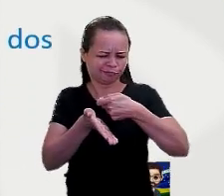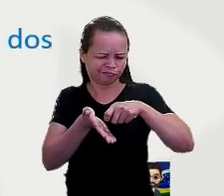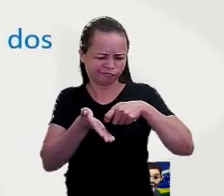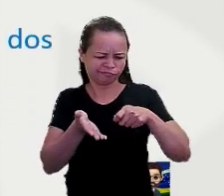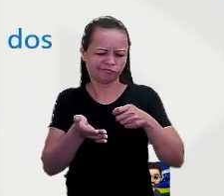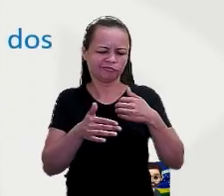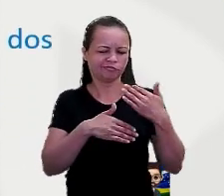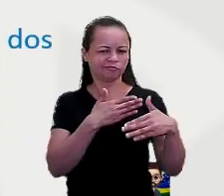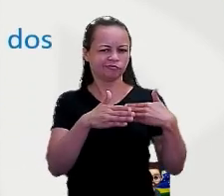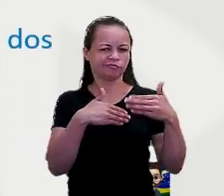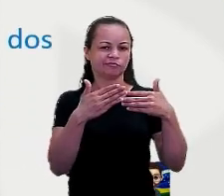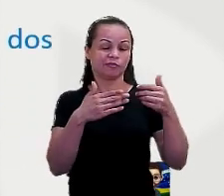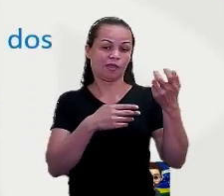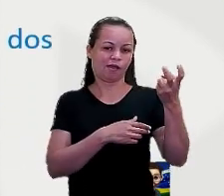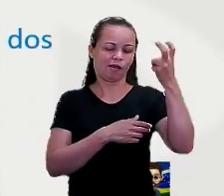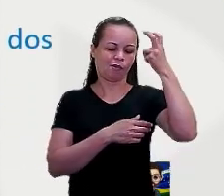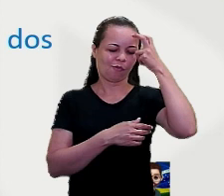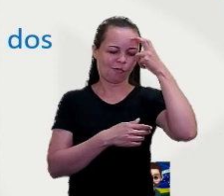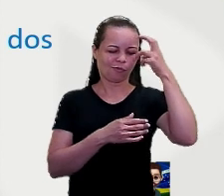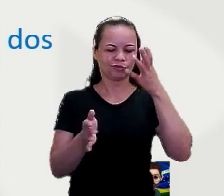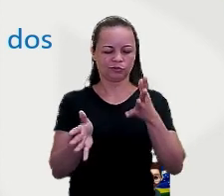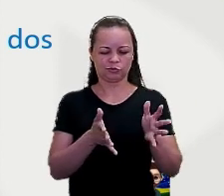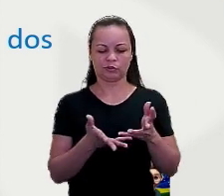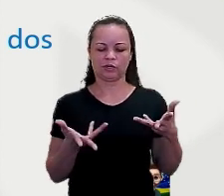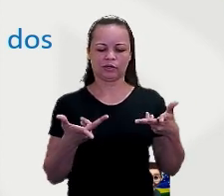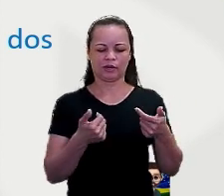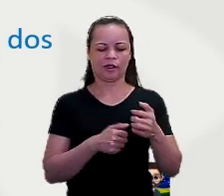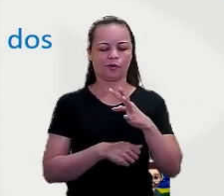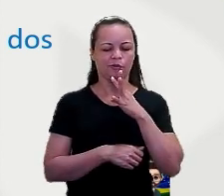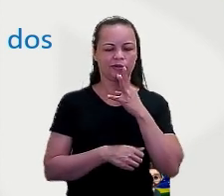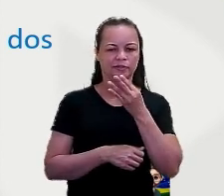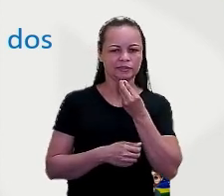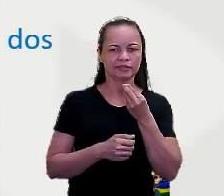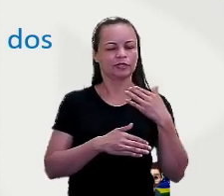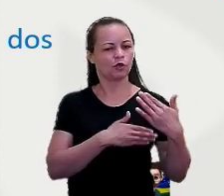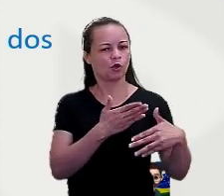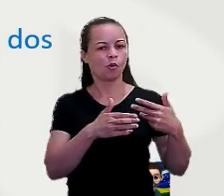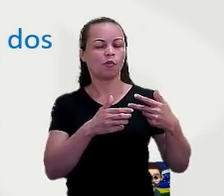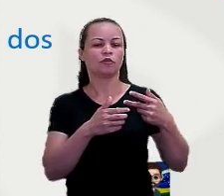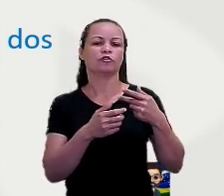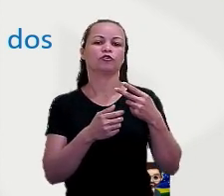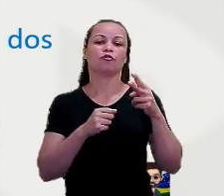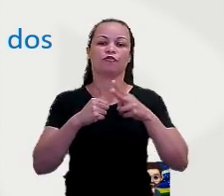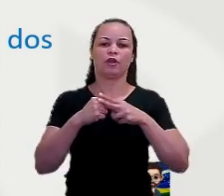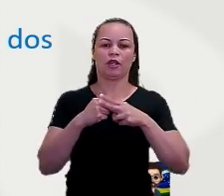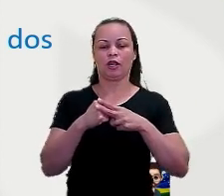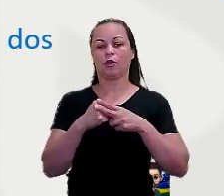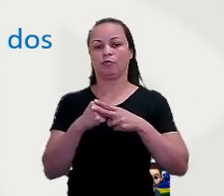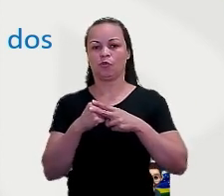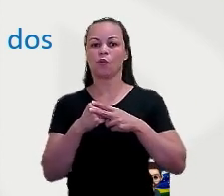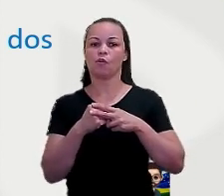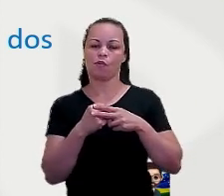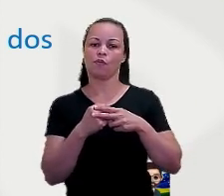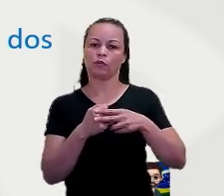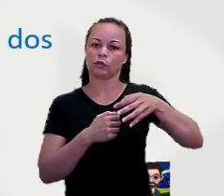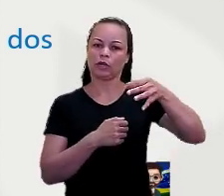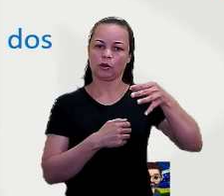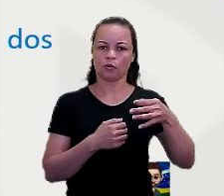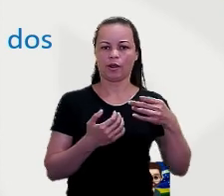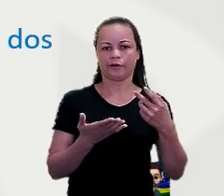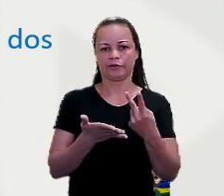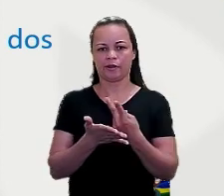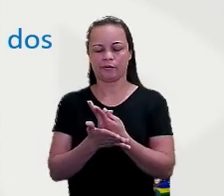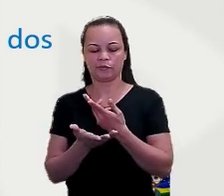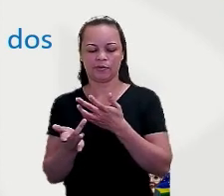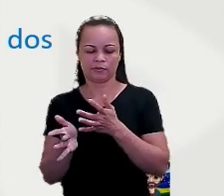nossa habilidade é reconhecer a pronúncia dos verbos regulares e irregulares, certo? Com a